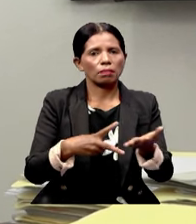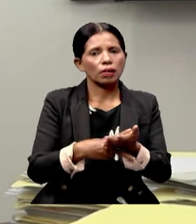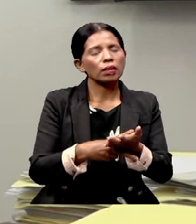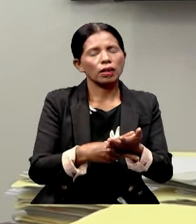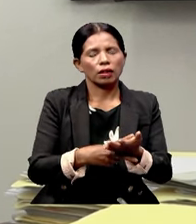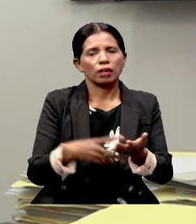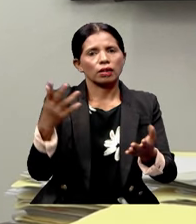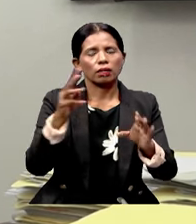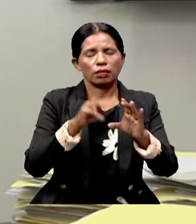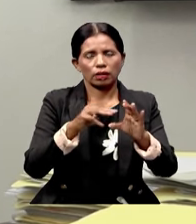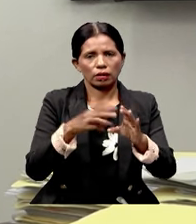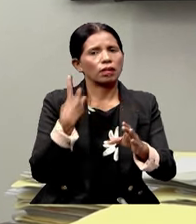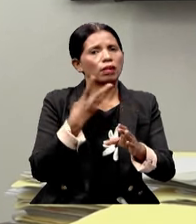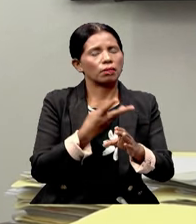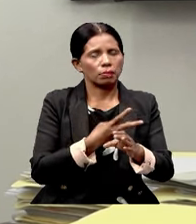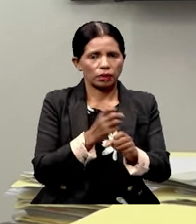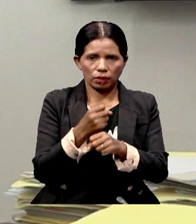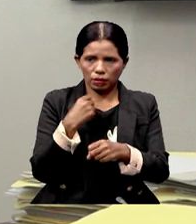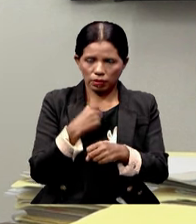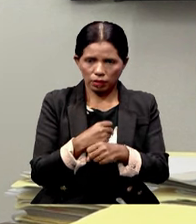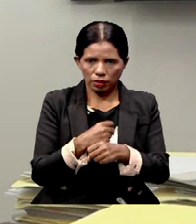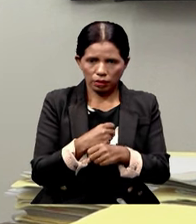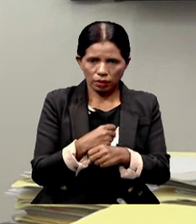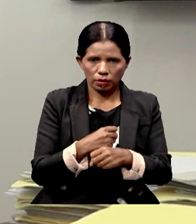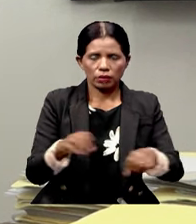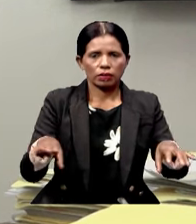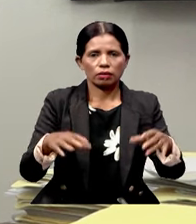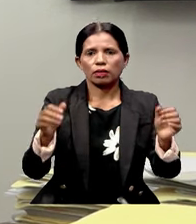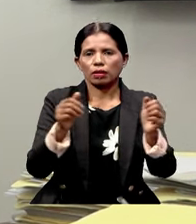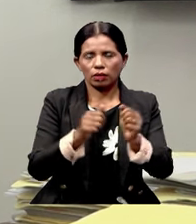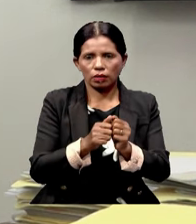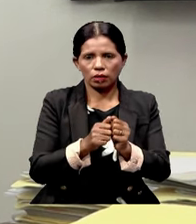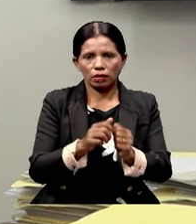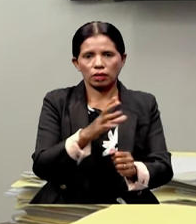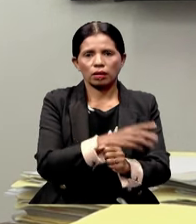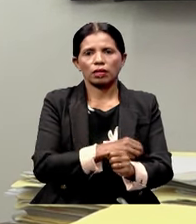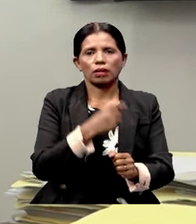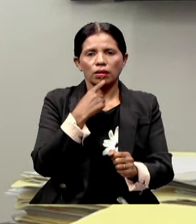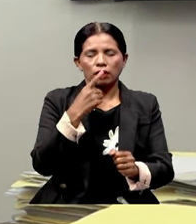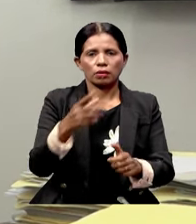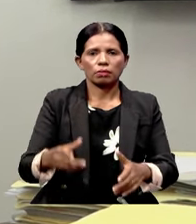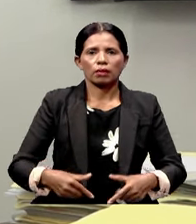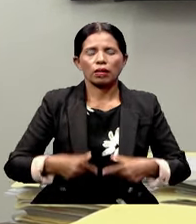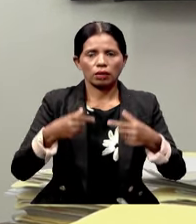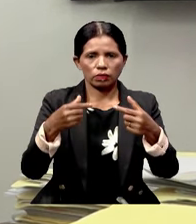neve macami ia então ami sei halo em termos de coordenação o ou autoridade de defesa para tu ver for